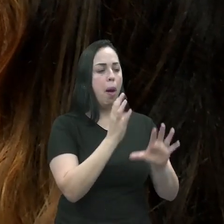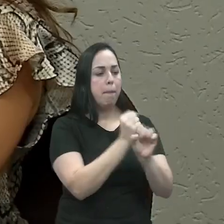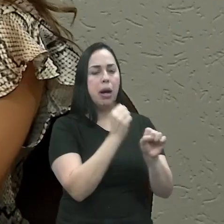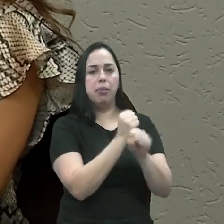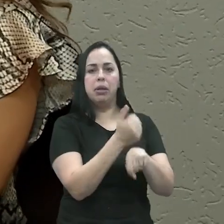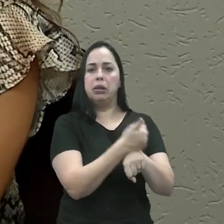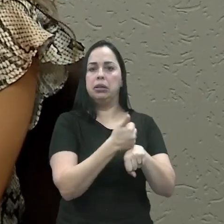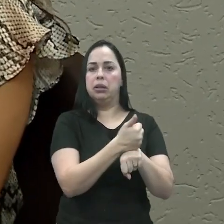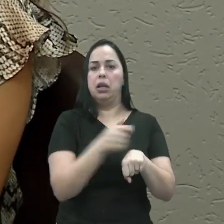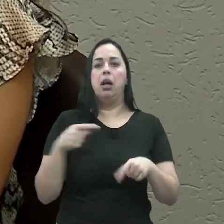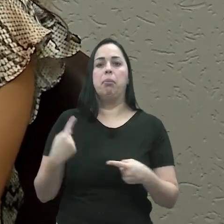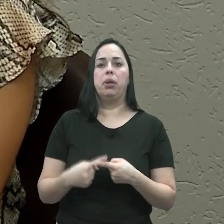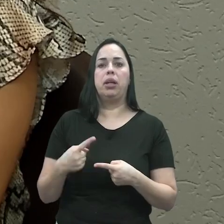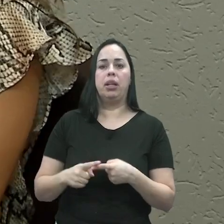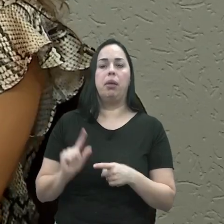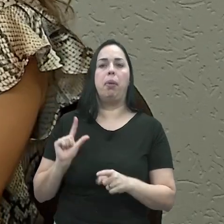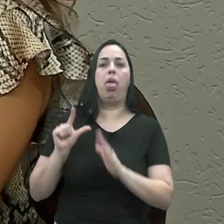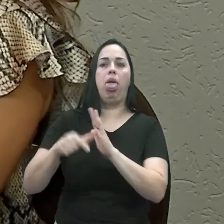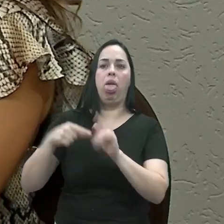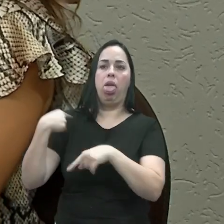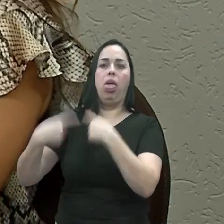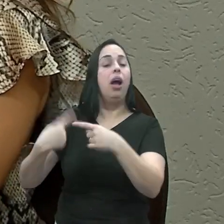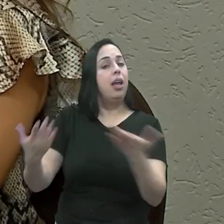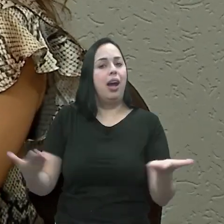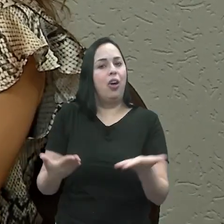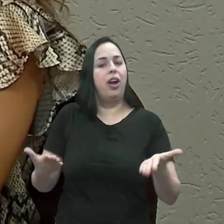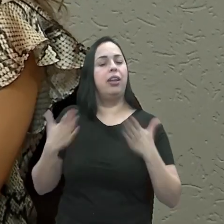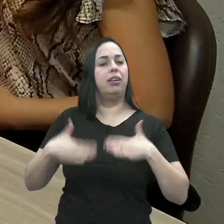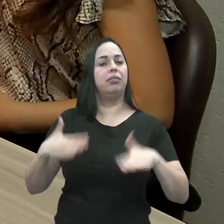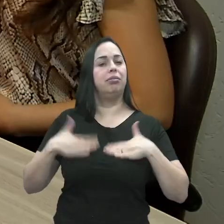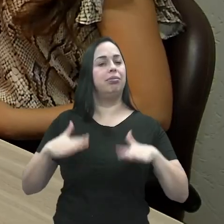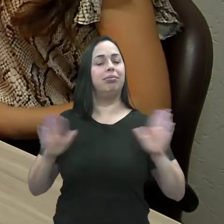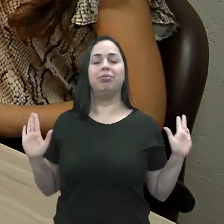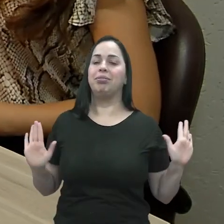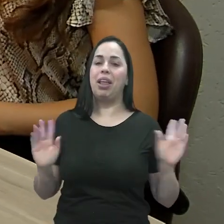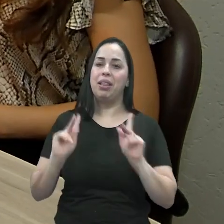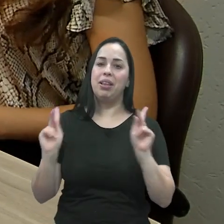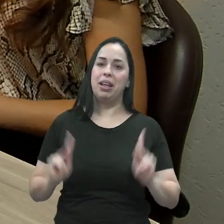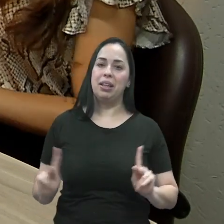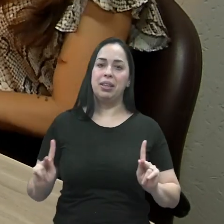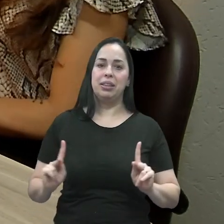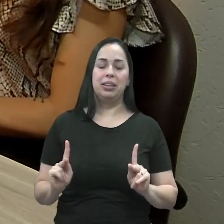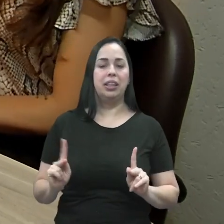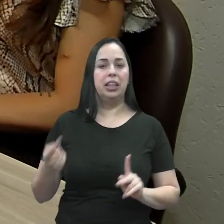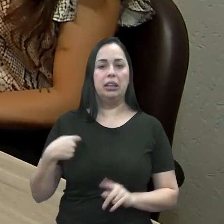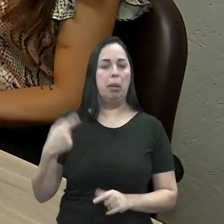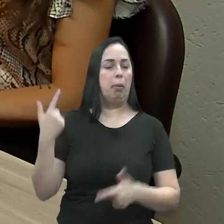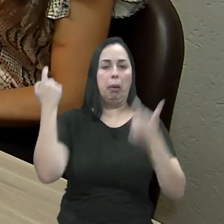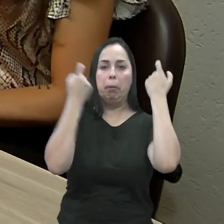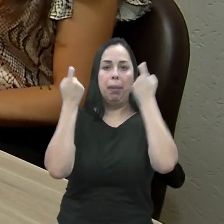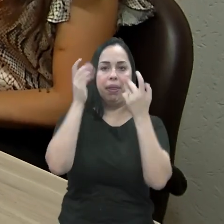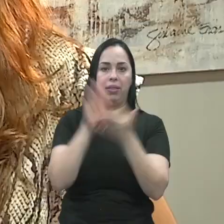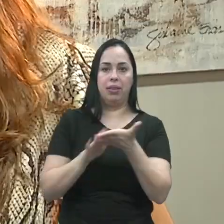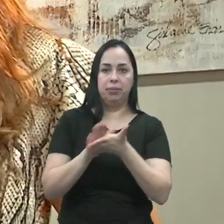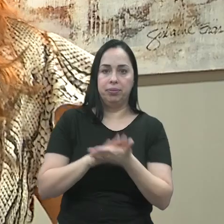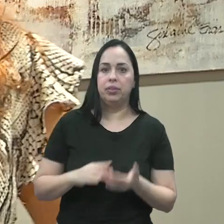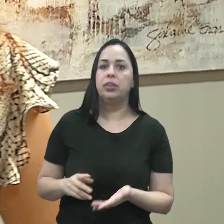contadora. Menos uma obrigação e mais tranquilidade para que todo o processo corra sem nenhuma dor de